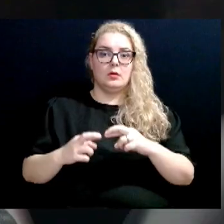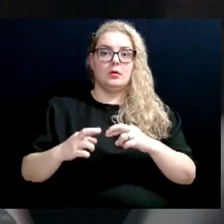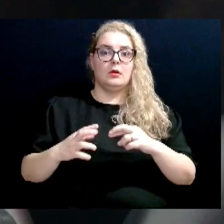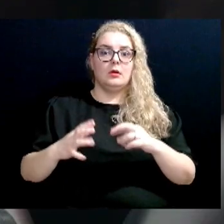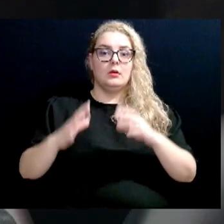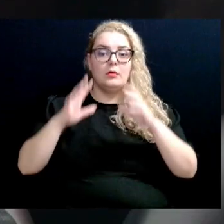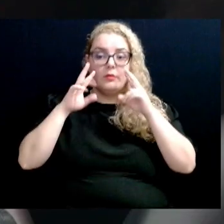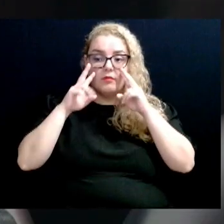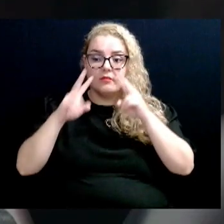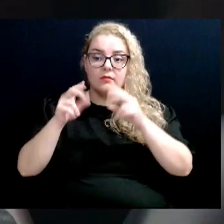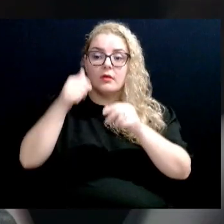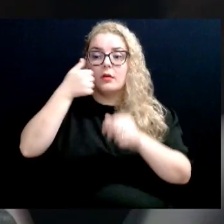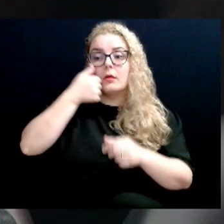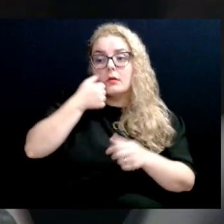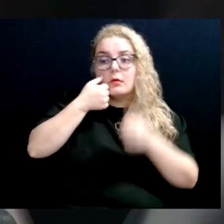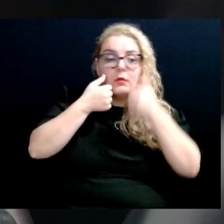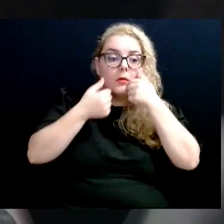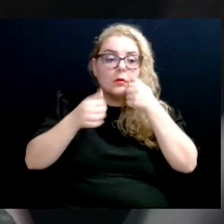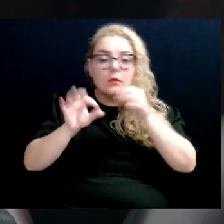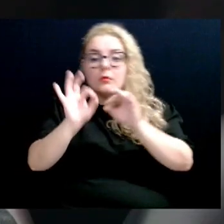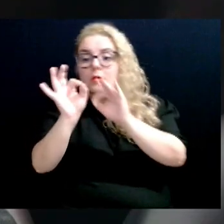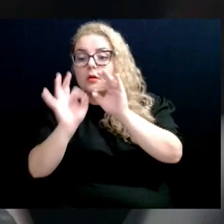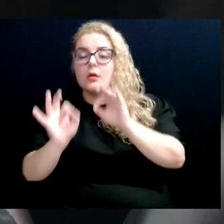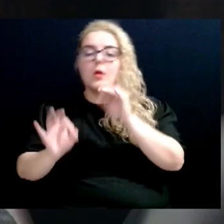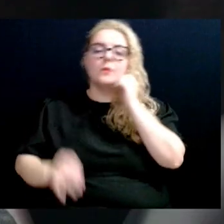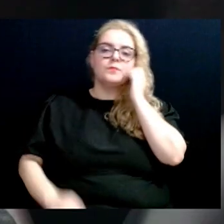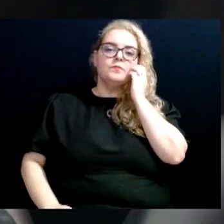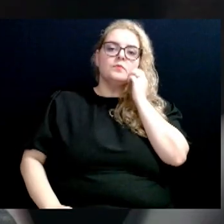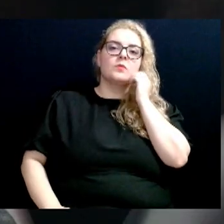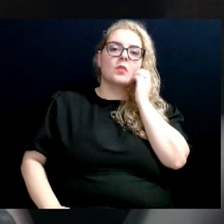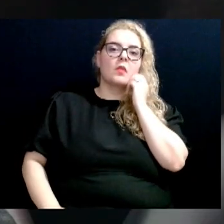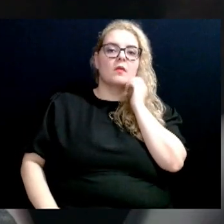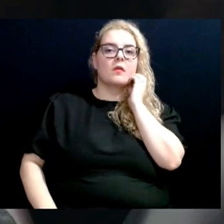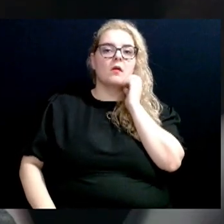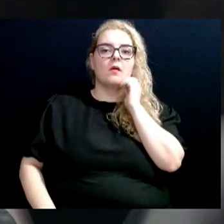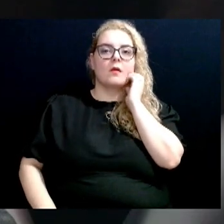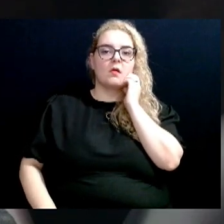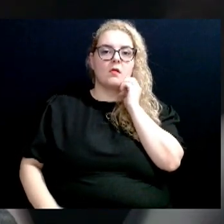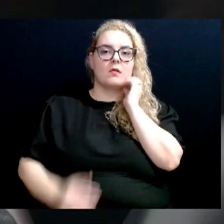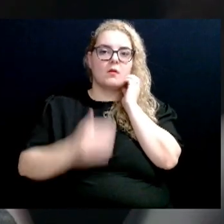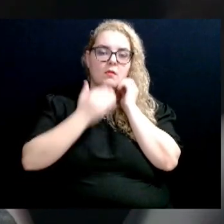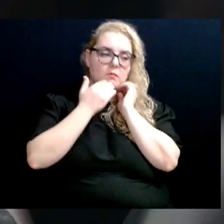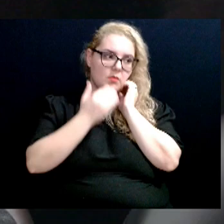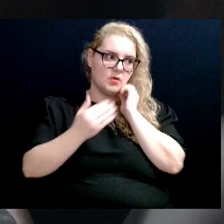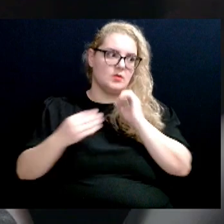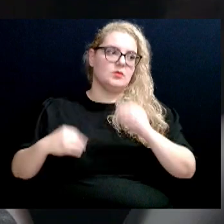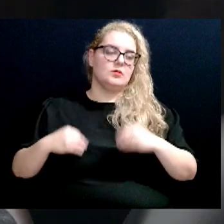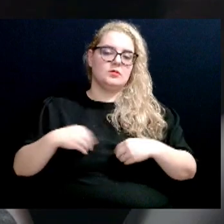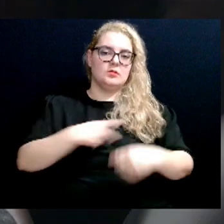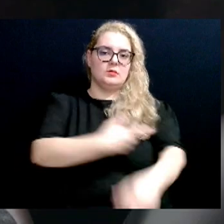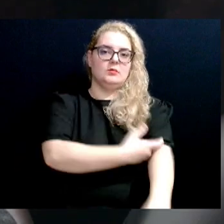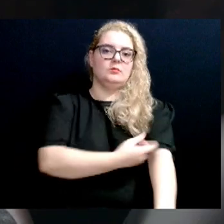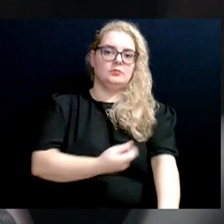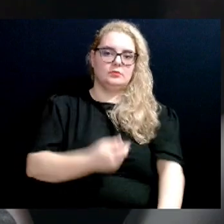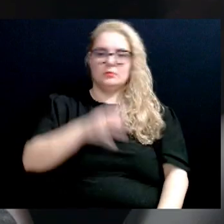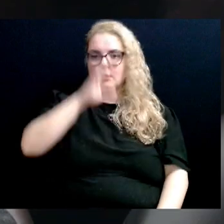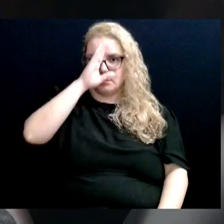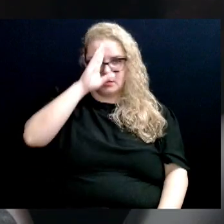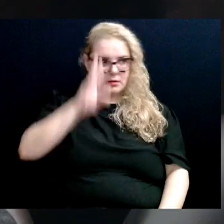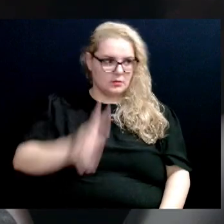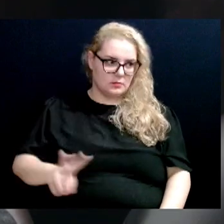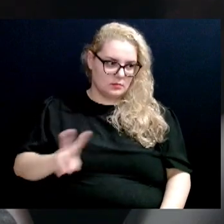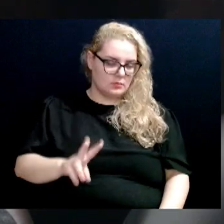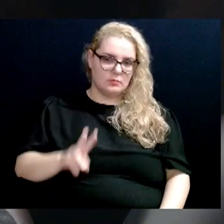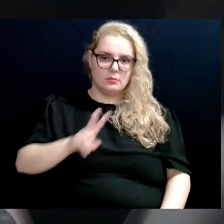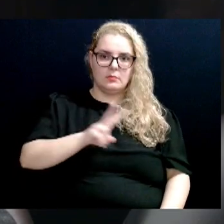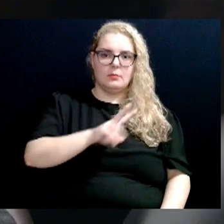real necessidade. Fazer a prescrição, a solicitação desses exames laboratoriais, Sim. das principais vitaminas, né, B9, B12,